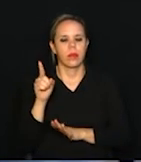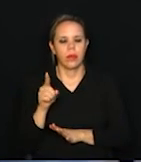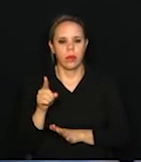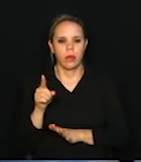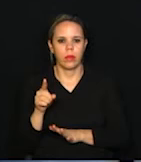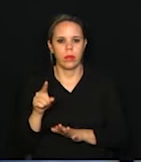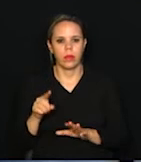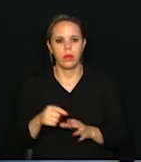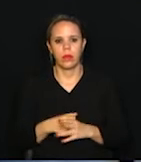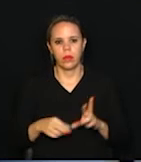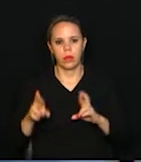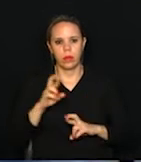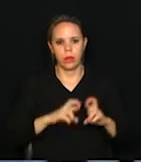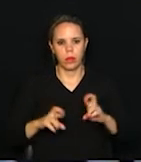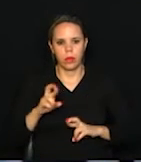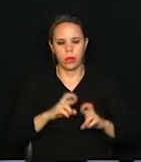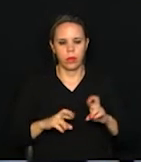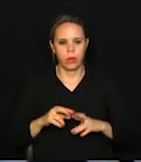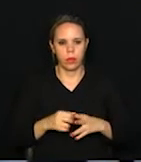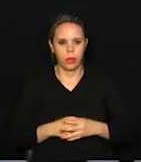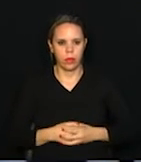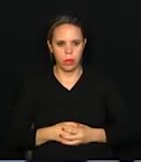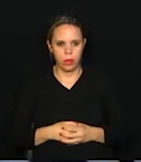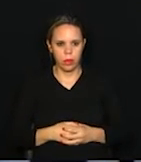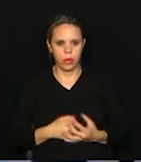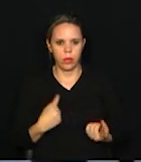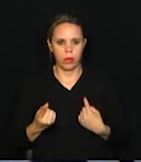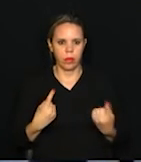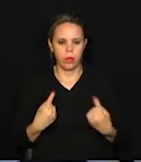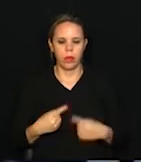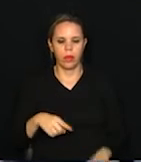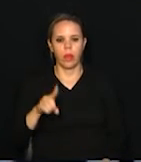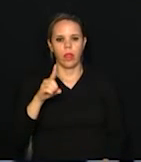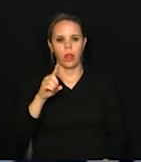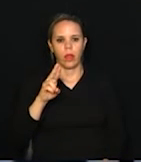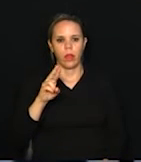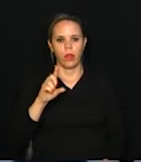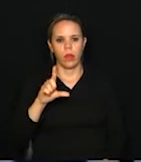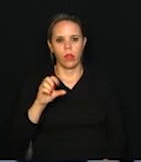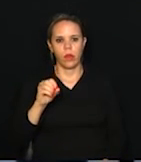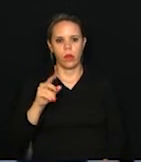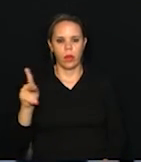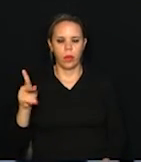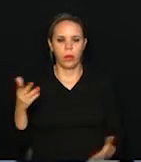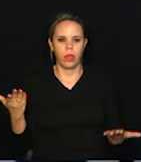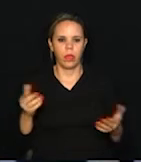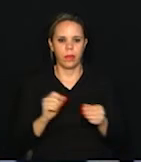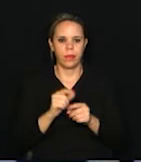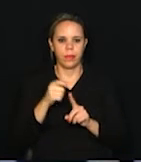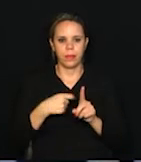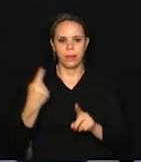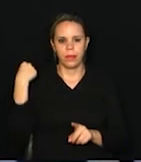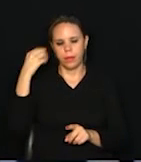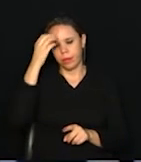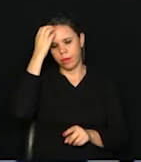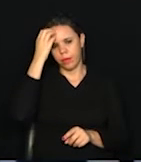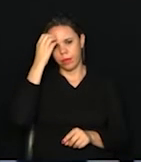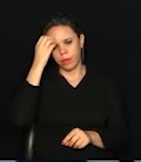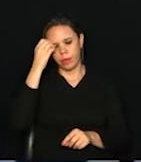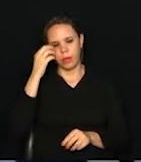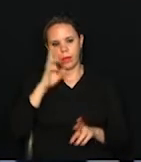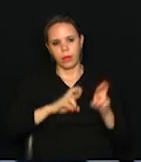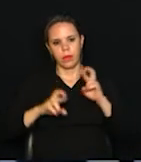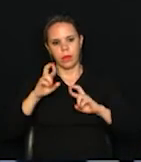da fiscalização, eventualmente lá na John Boydon Lopes, o que nós fizemos aqui agora, o mês passado, né? A partir dessa